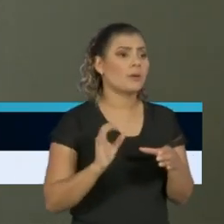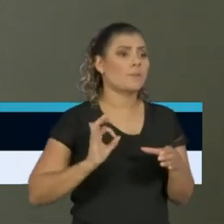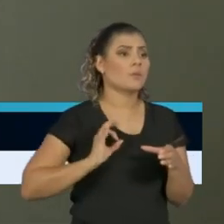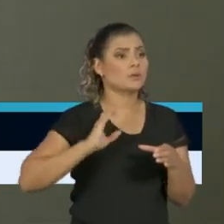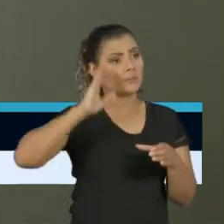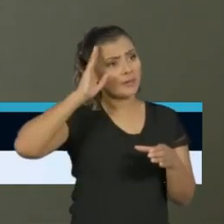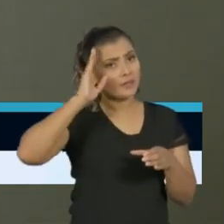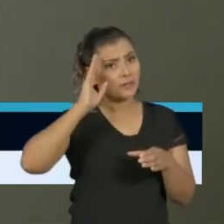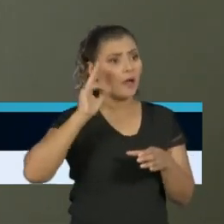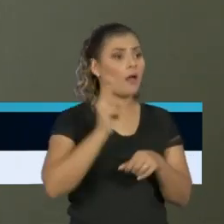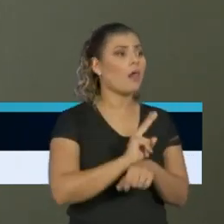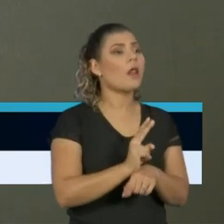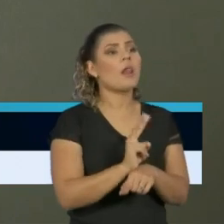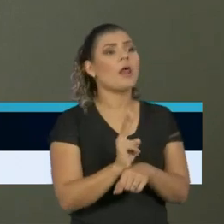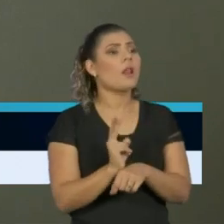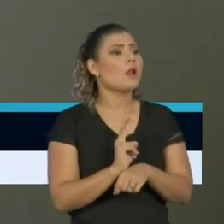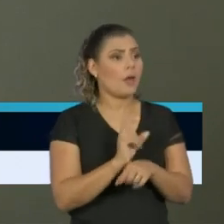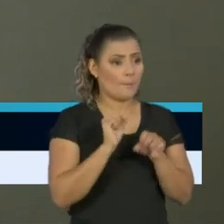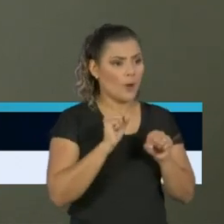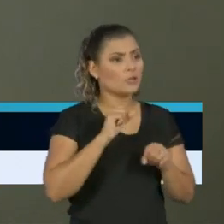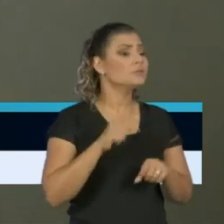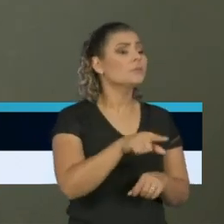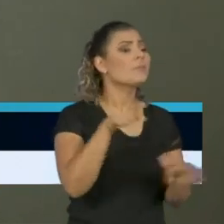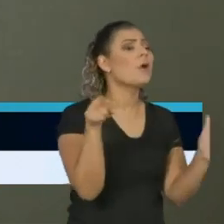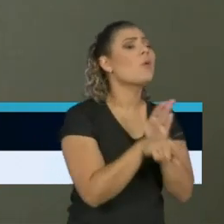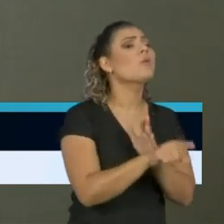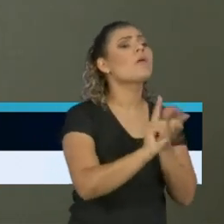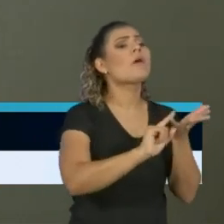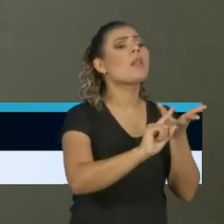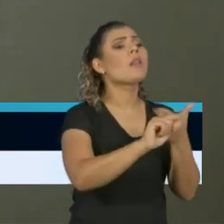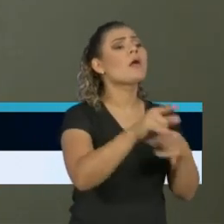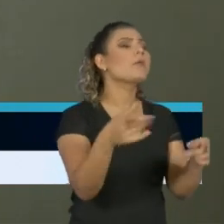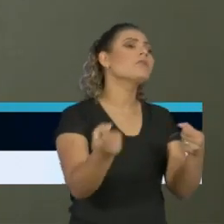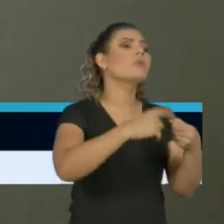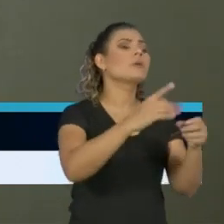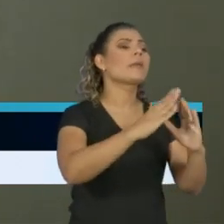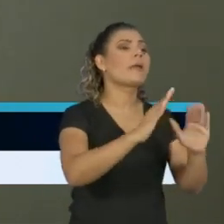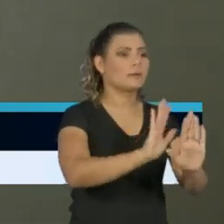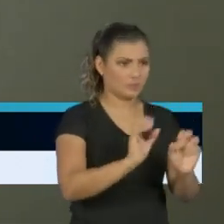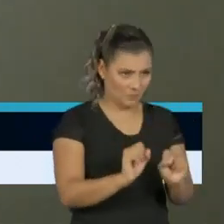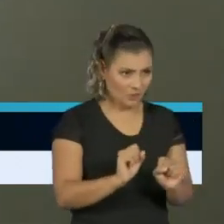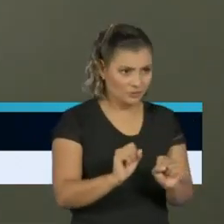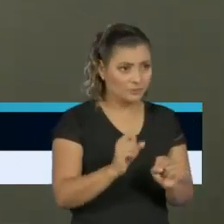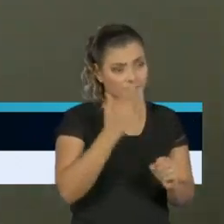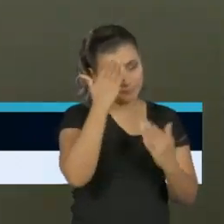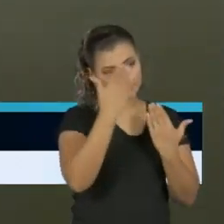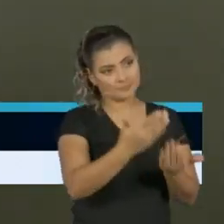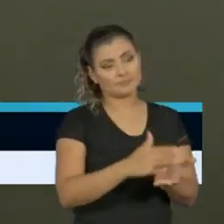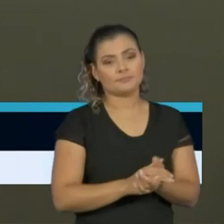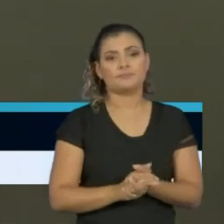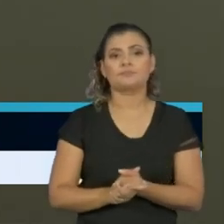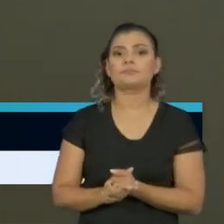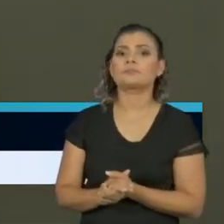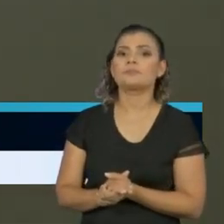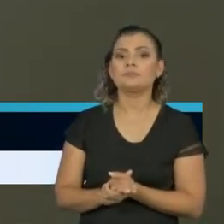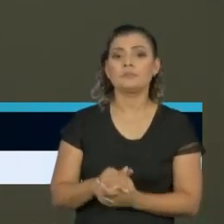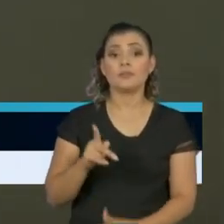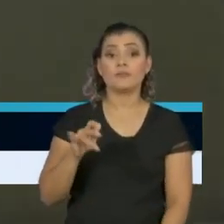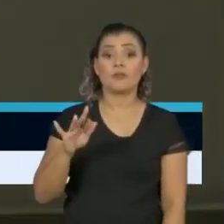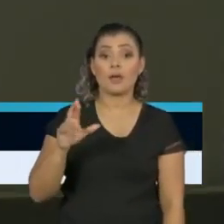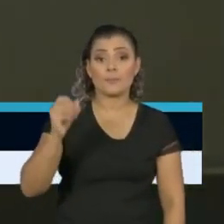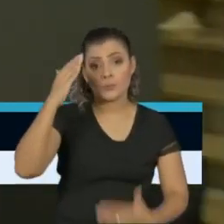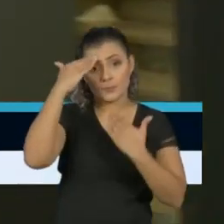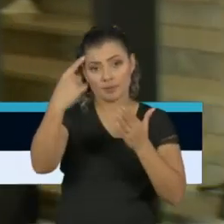Militar ou a Guarda Civil pode abordá-los e orientá-los a voltar para casa. Obrigado. Fábio, obrigado pela pergunta. Vou